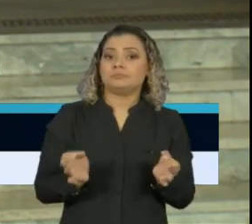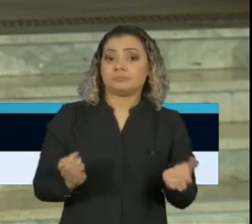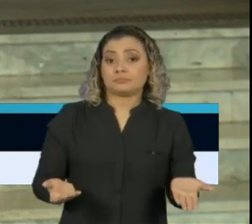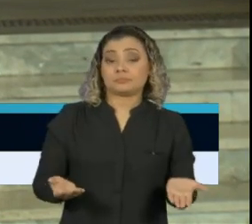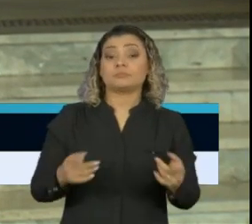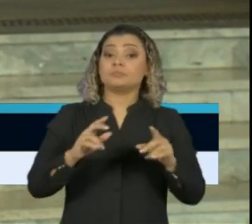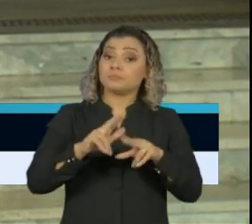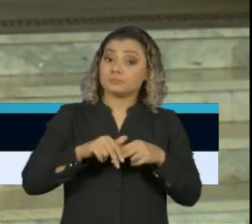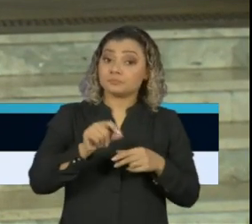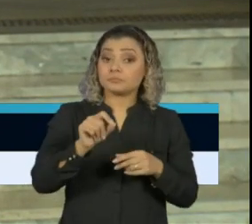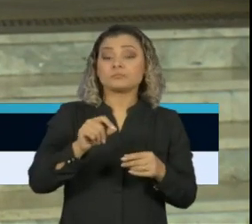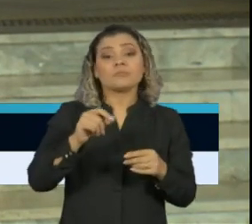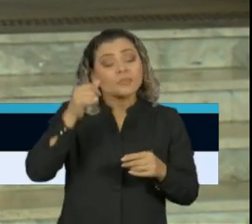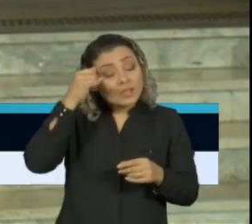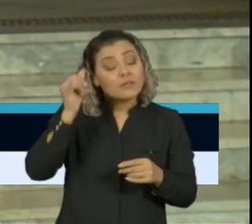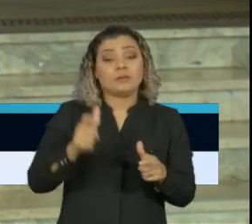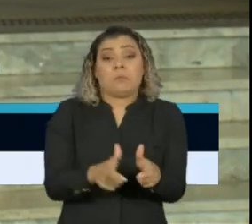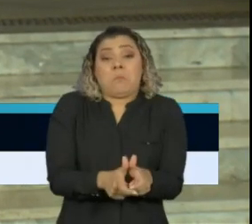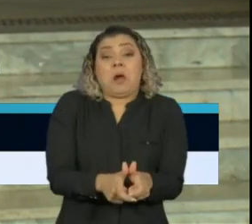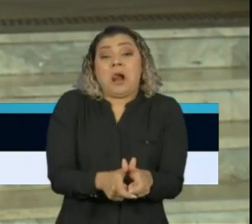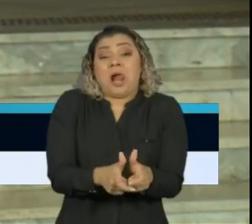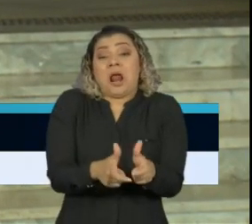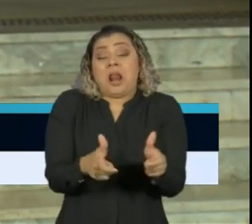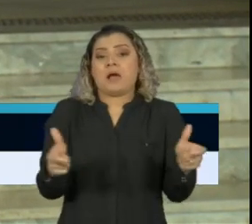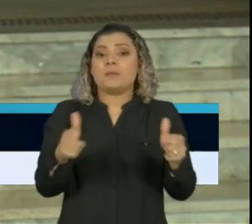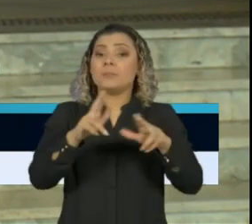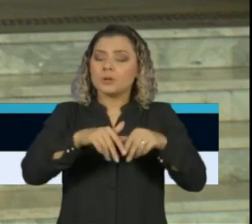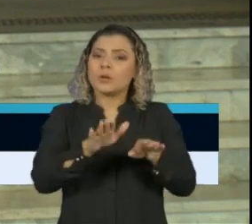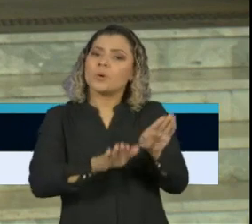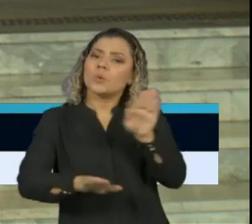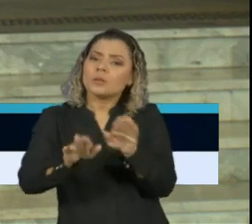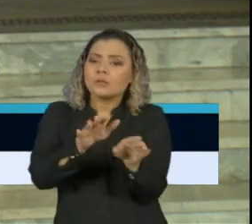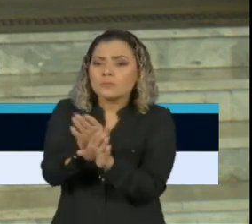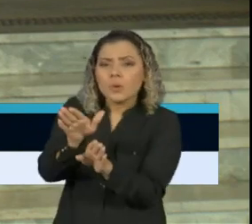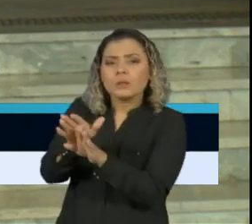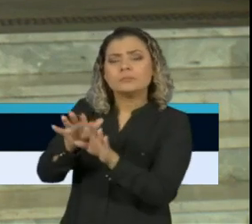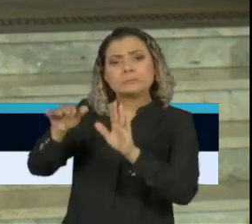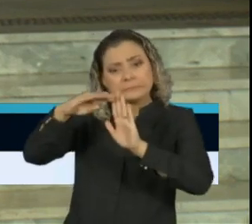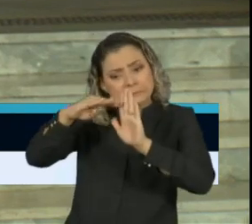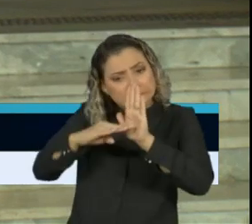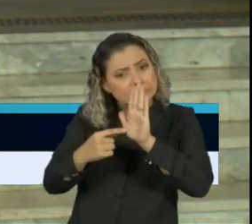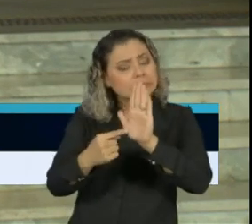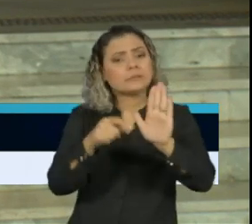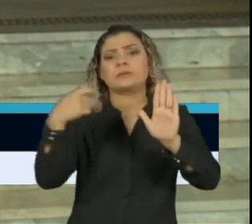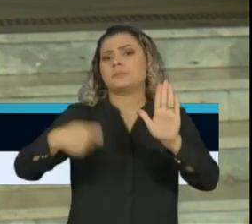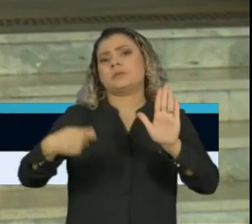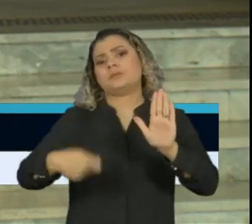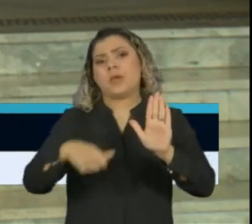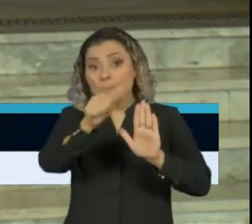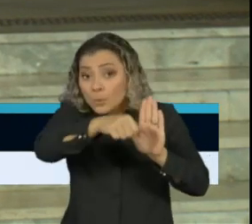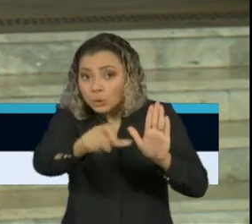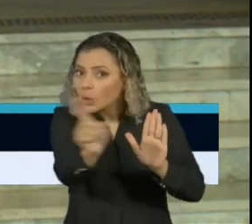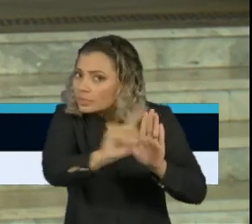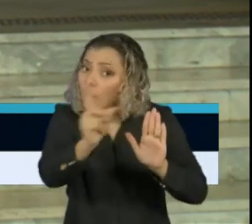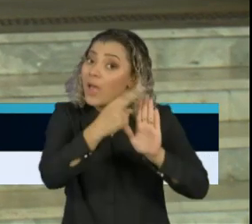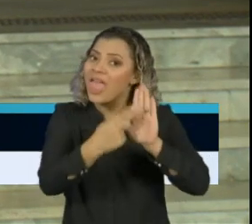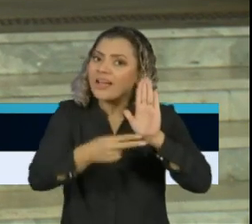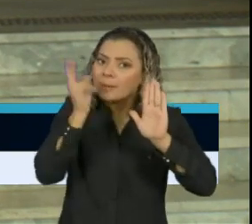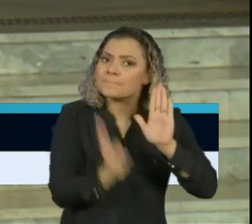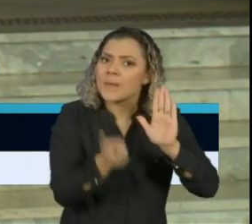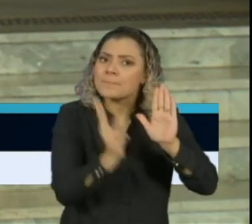sim com o pico do Everest. Então, esses cuidados, eles não estão alterados, eles não